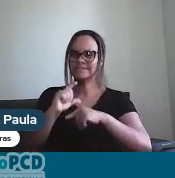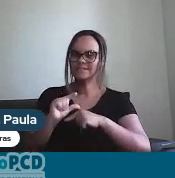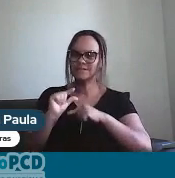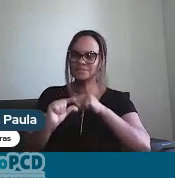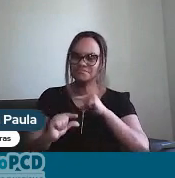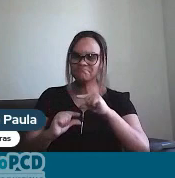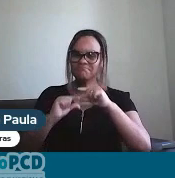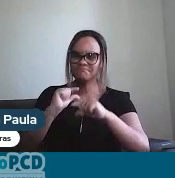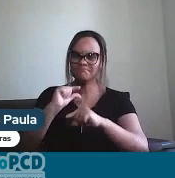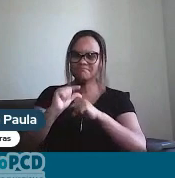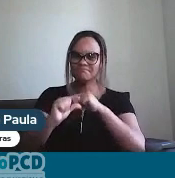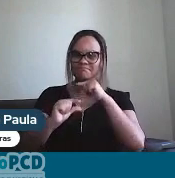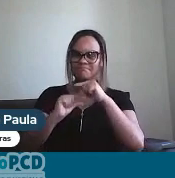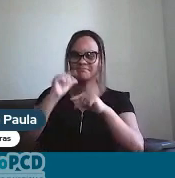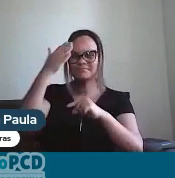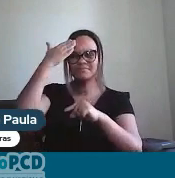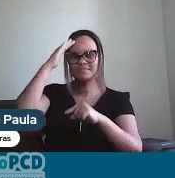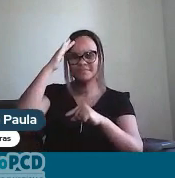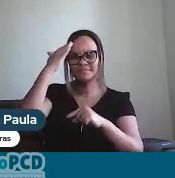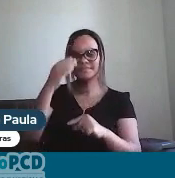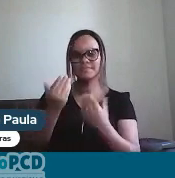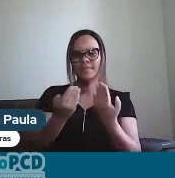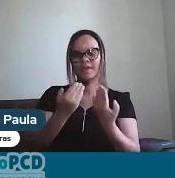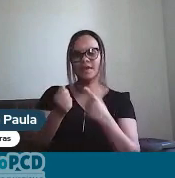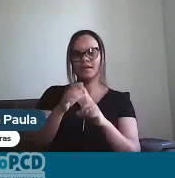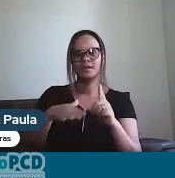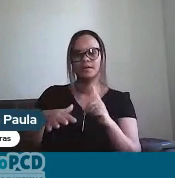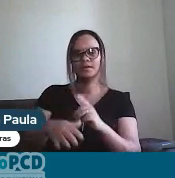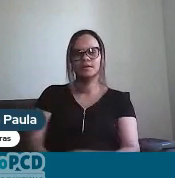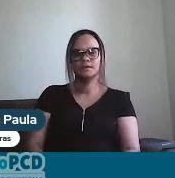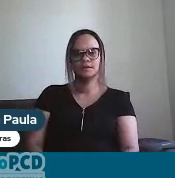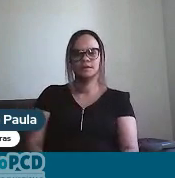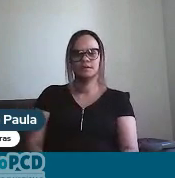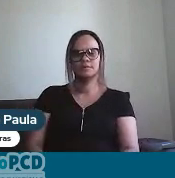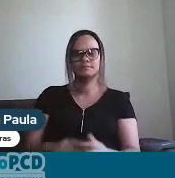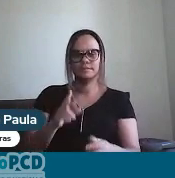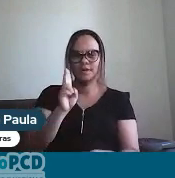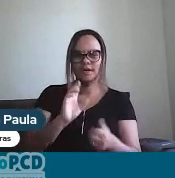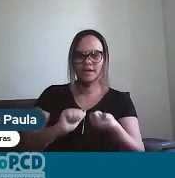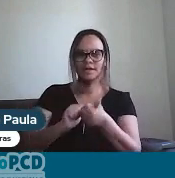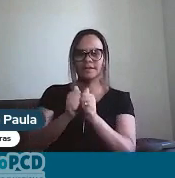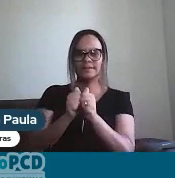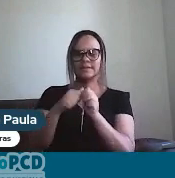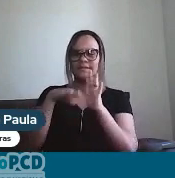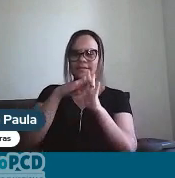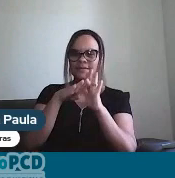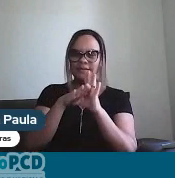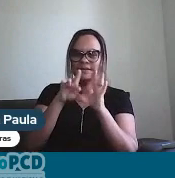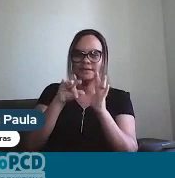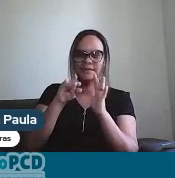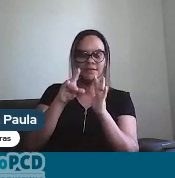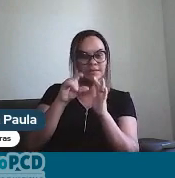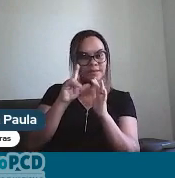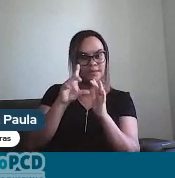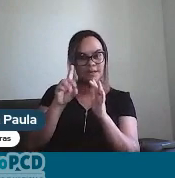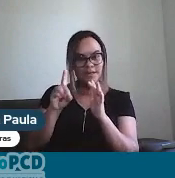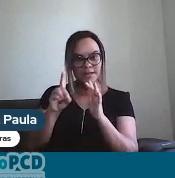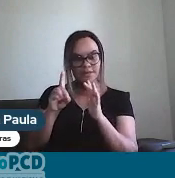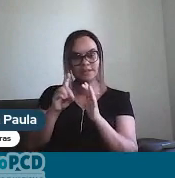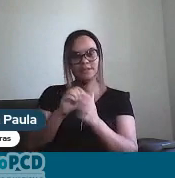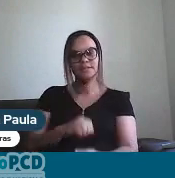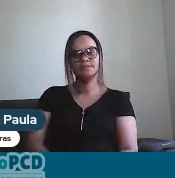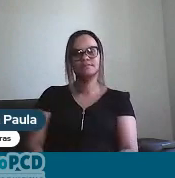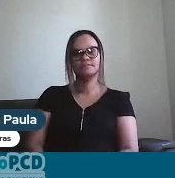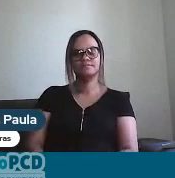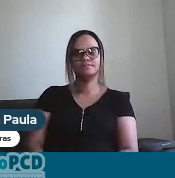de compreensão do que é a avaliação biopsicossocial, do uso adequado da classificação internacional de funcionalidade,